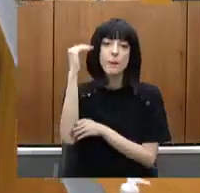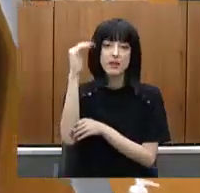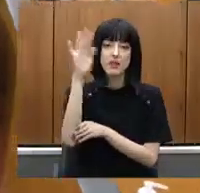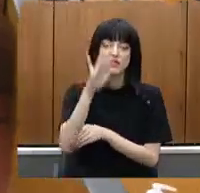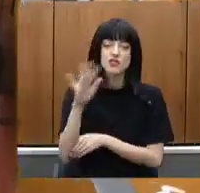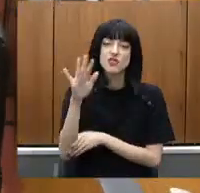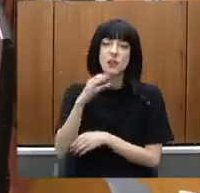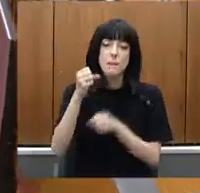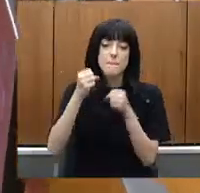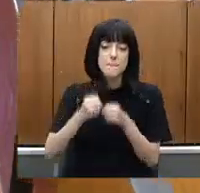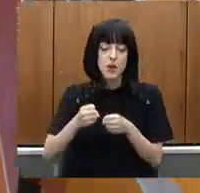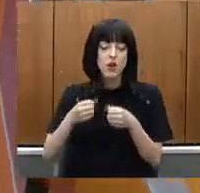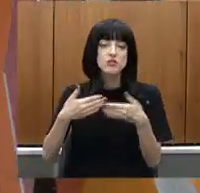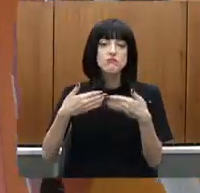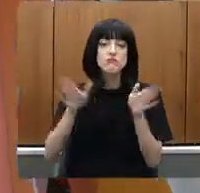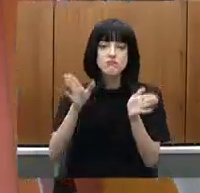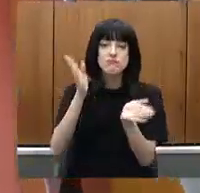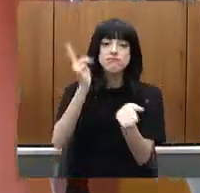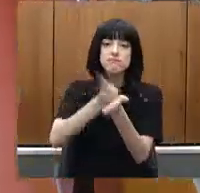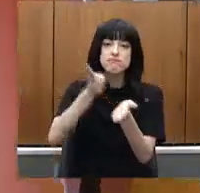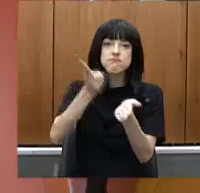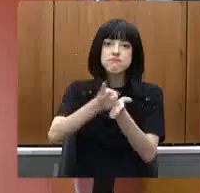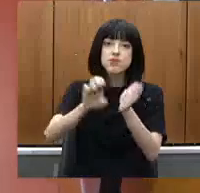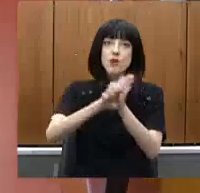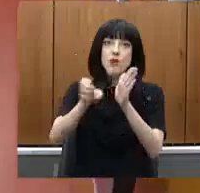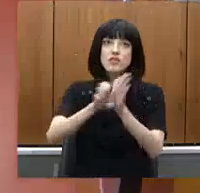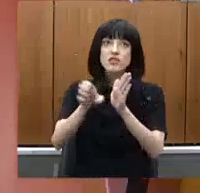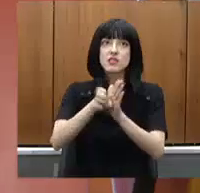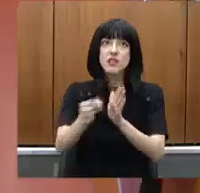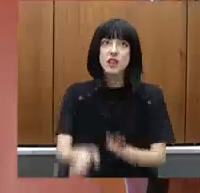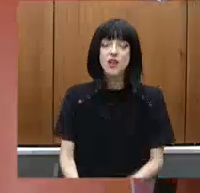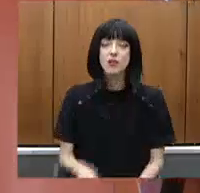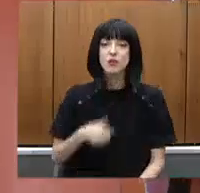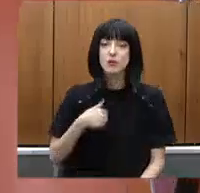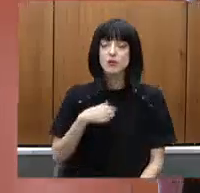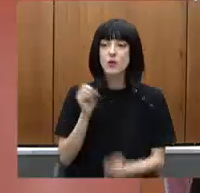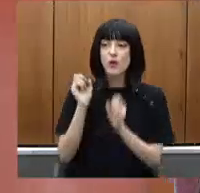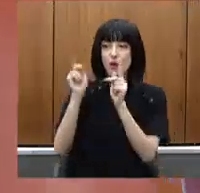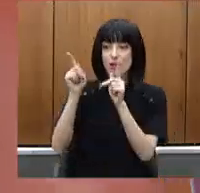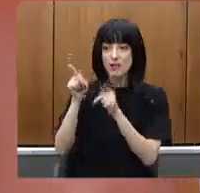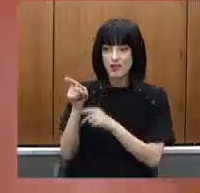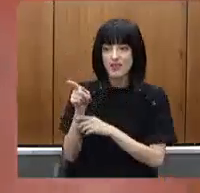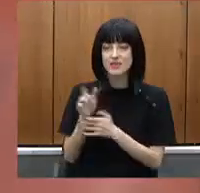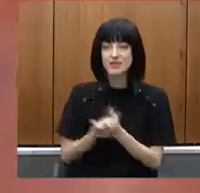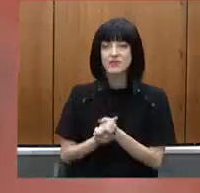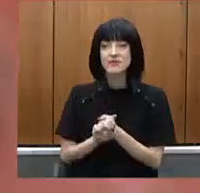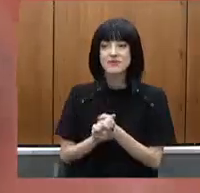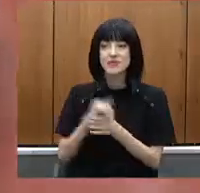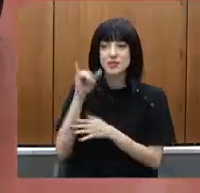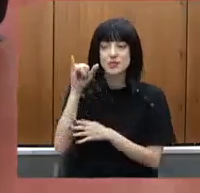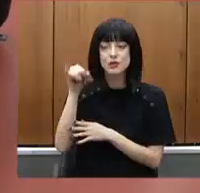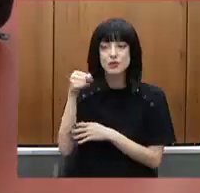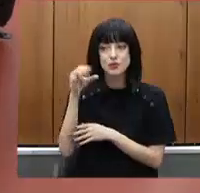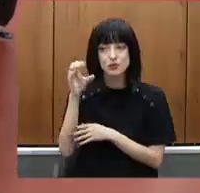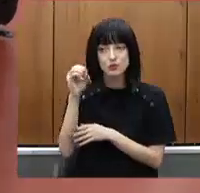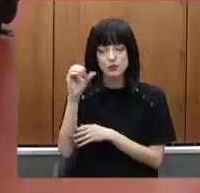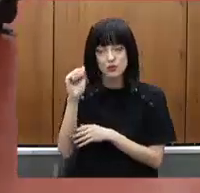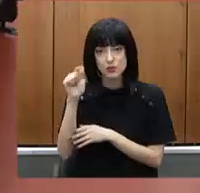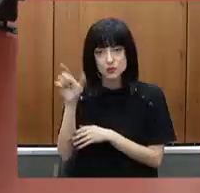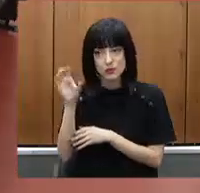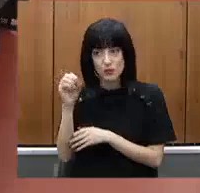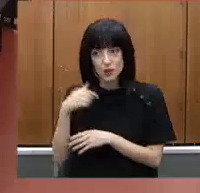Eu ainda tô viu João Leite acredito que eles fala que a esperança é a última que morre né